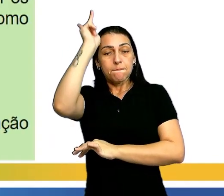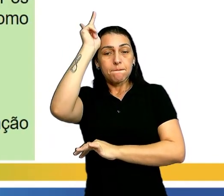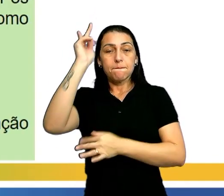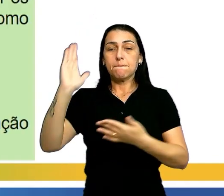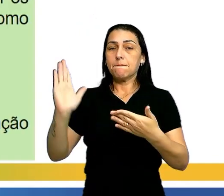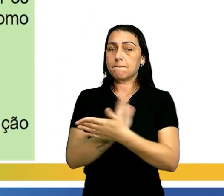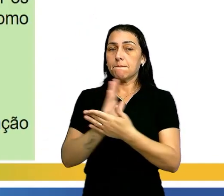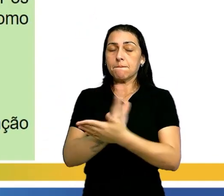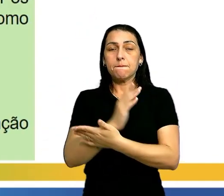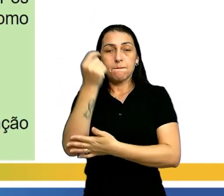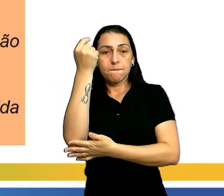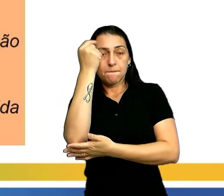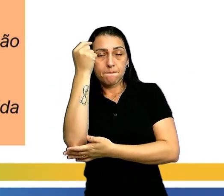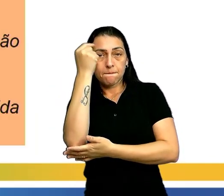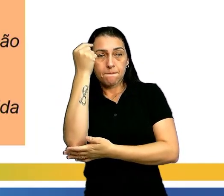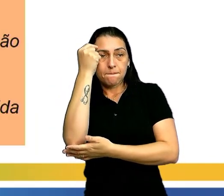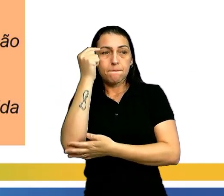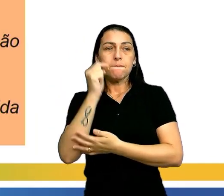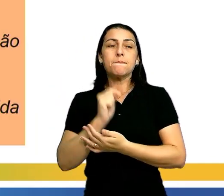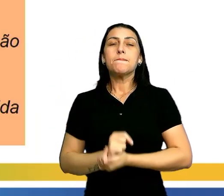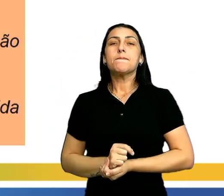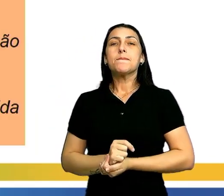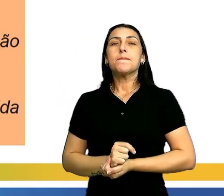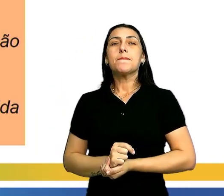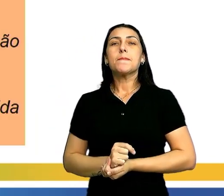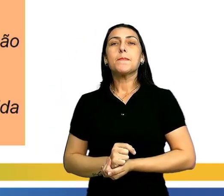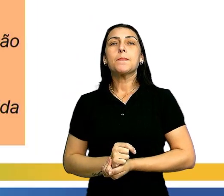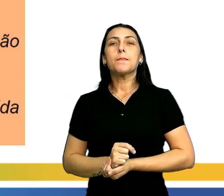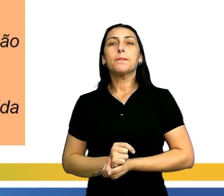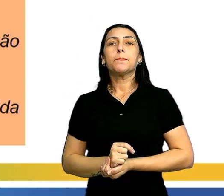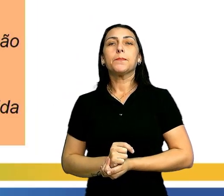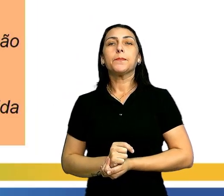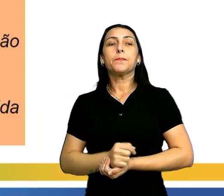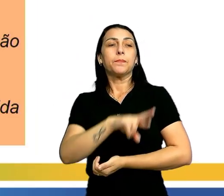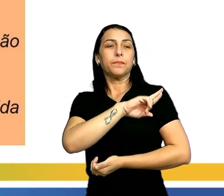alguns pensamentos do Immanuel Kant nós colocamos aí. A